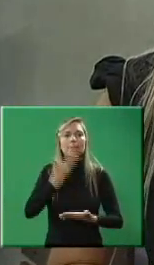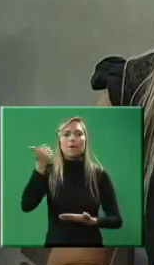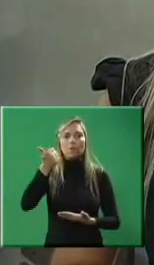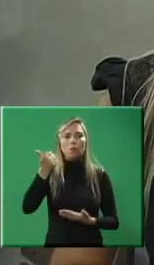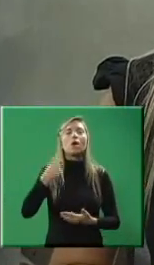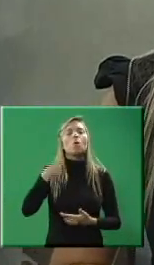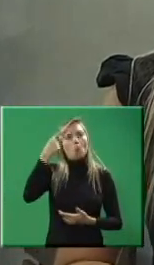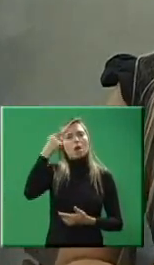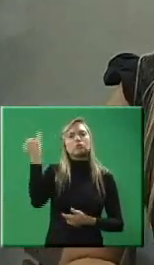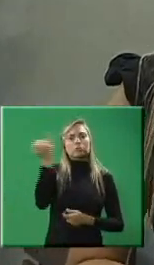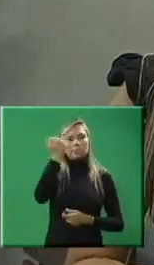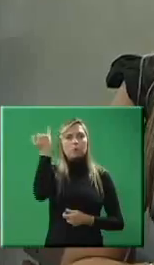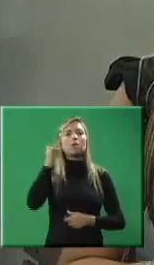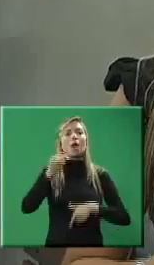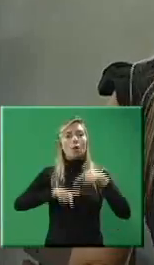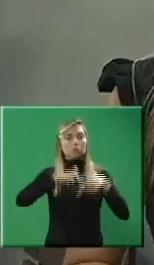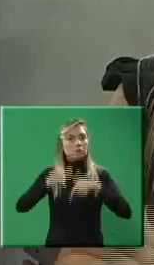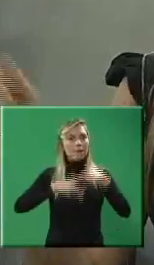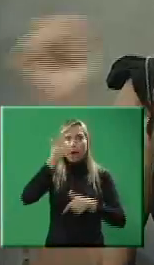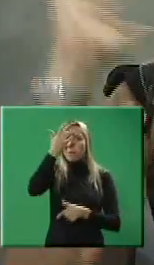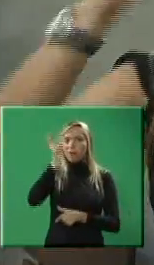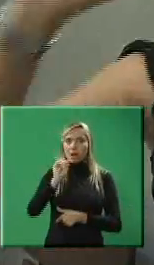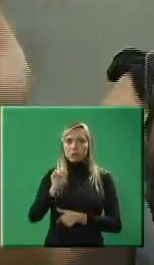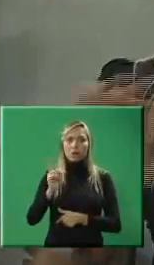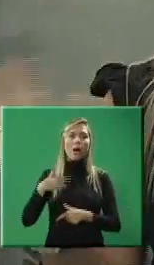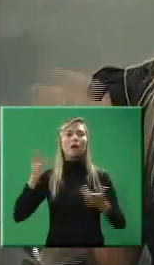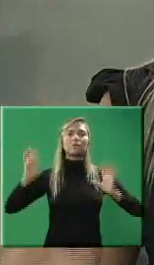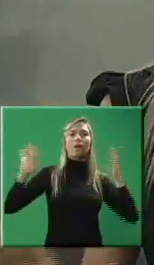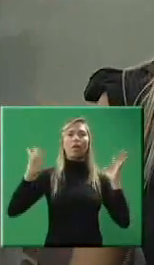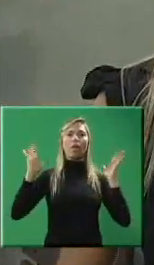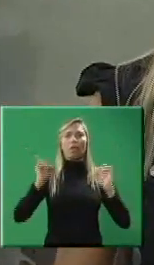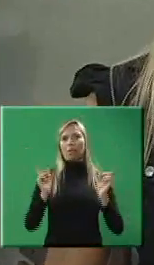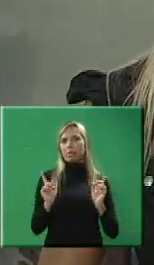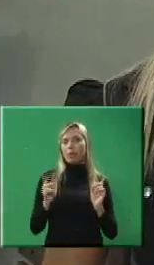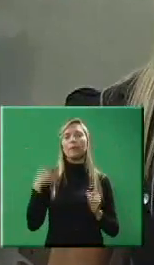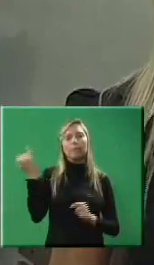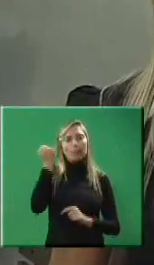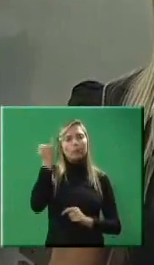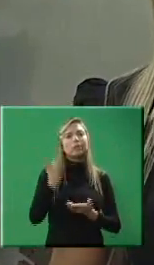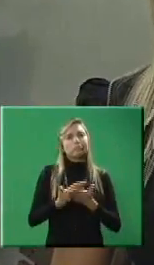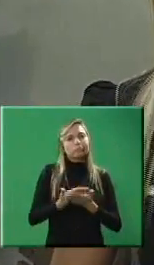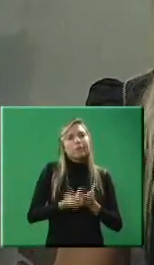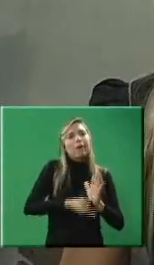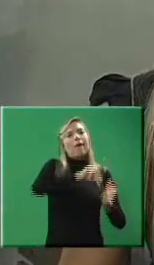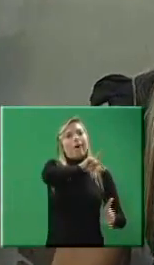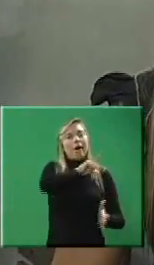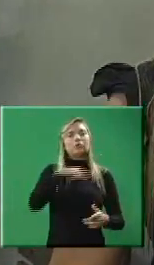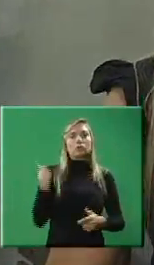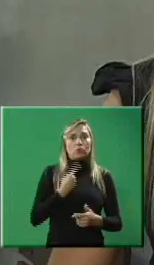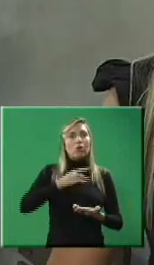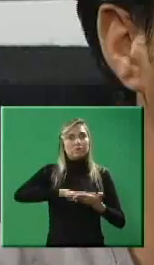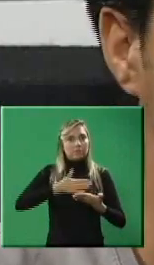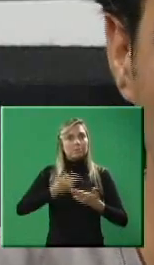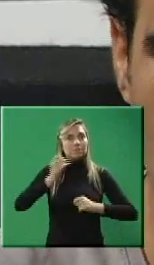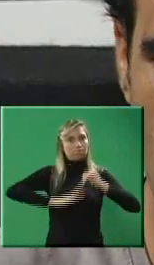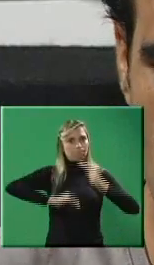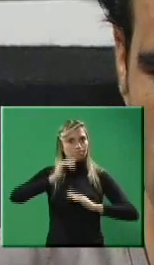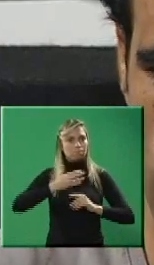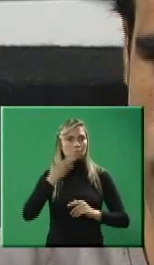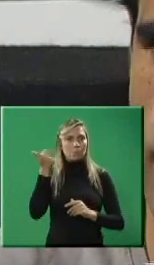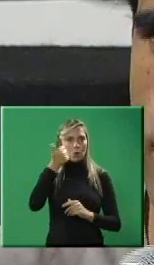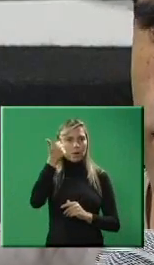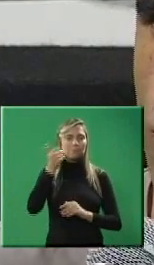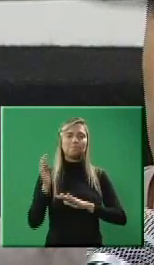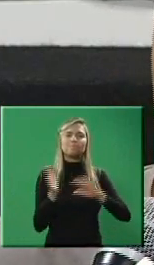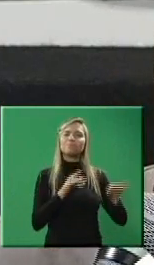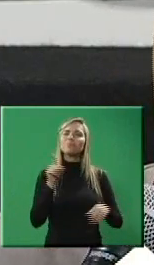assim, é um trabalho que não é fácil, não é só chegar ali e balançar a mão, não. É um trabalho que exige muito da gente como intérprete, sim. O